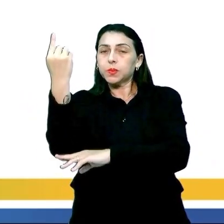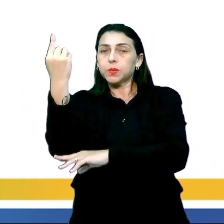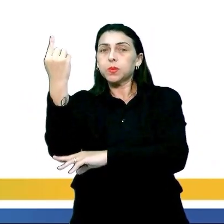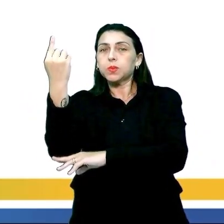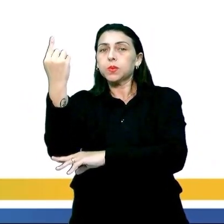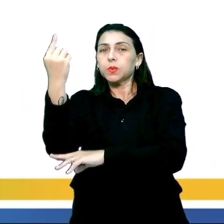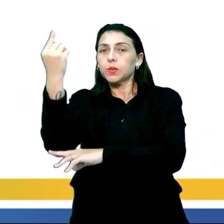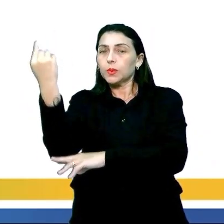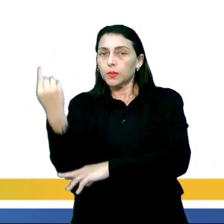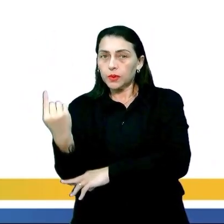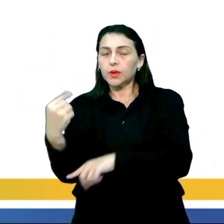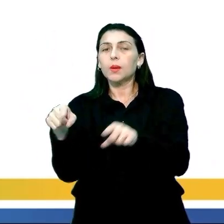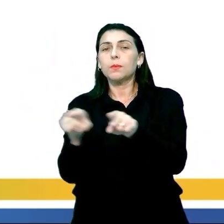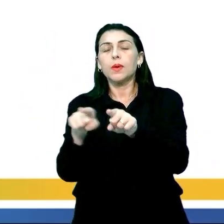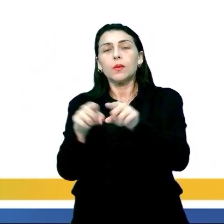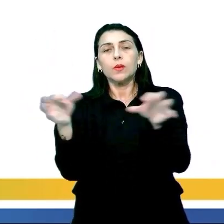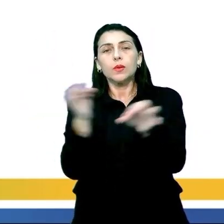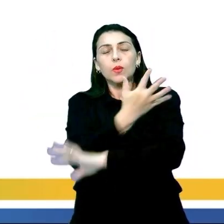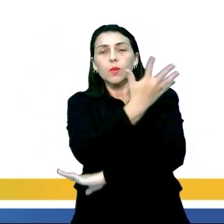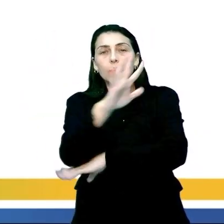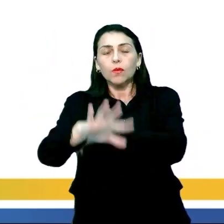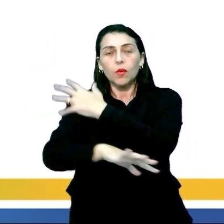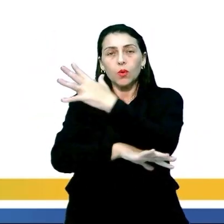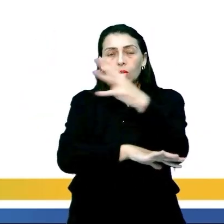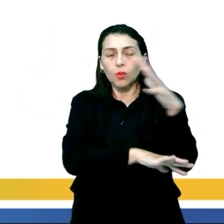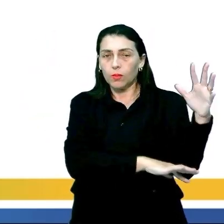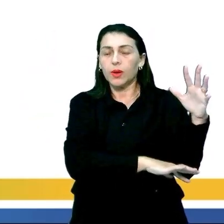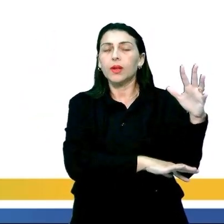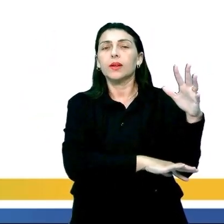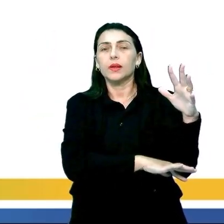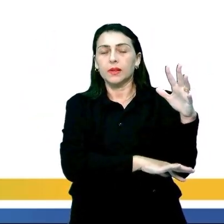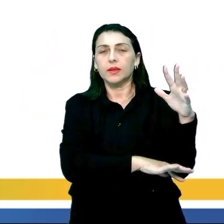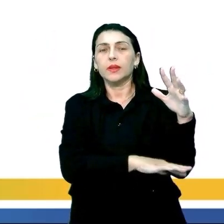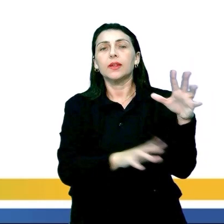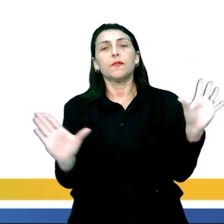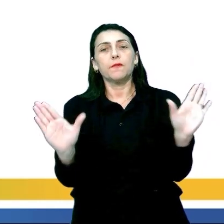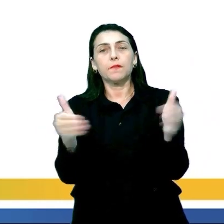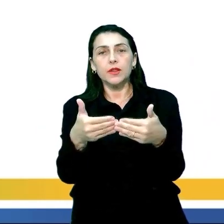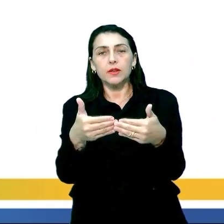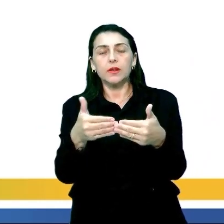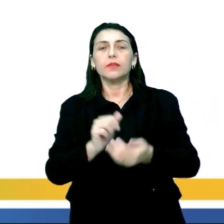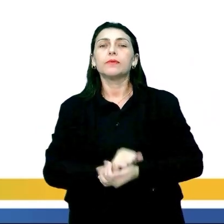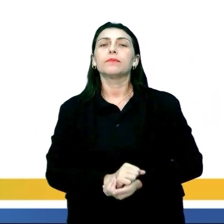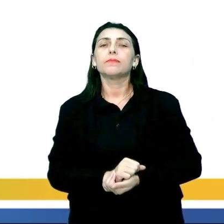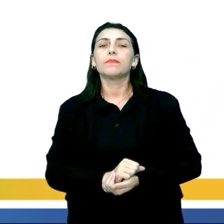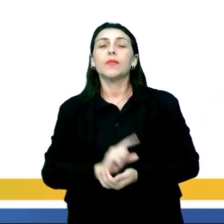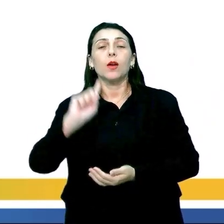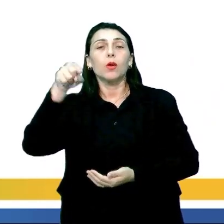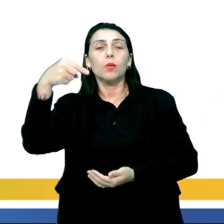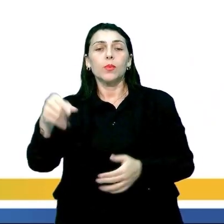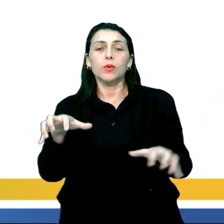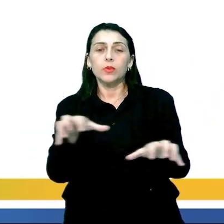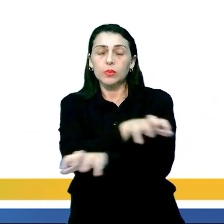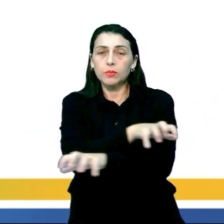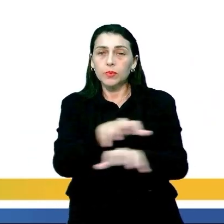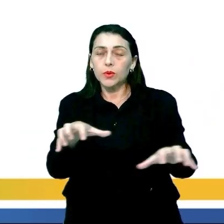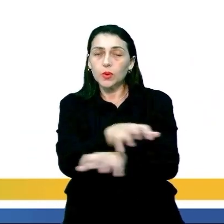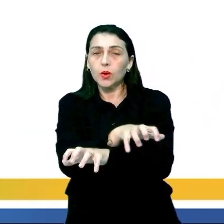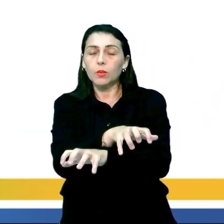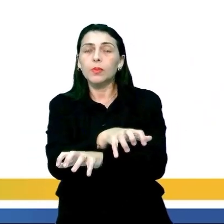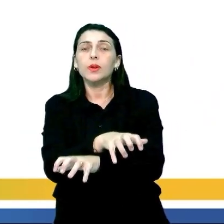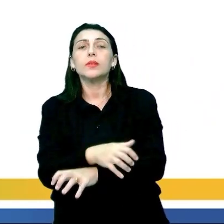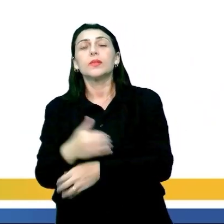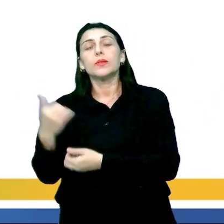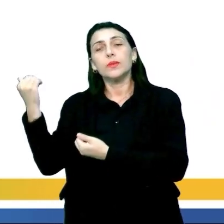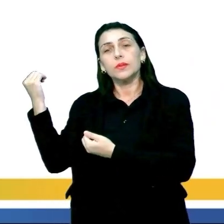porte, formando aí uma floresta densa e também fechada. Vamos ao próximo bioma. Aqui